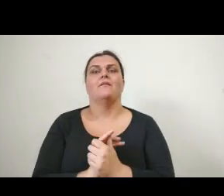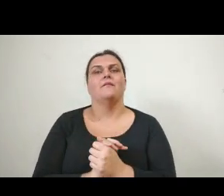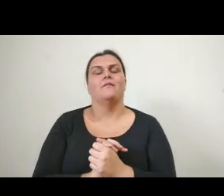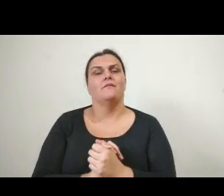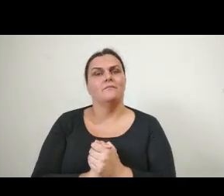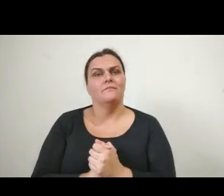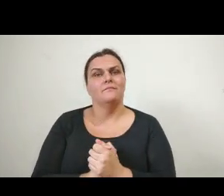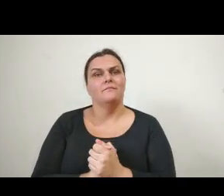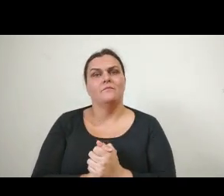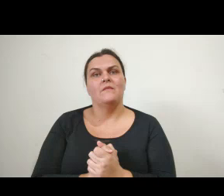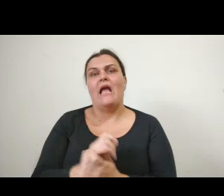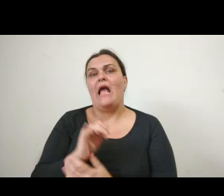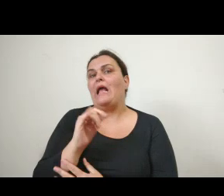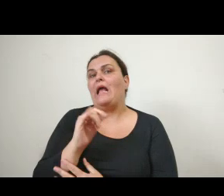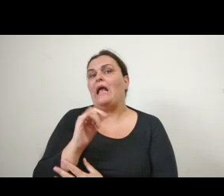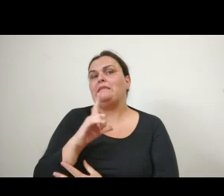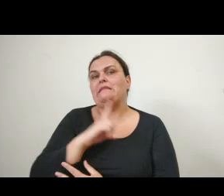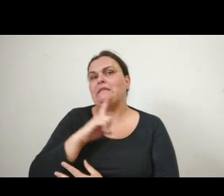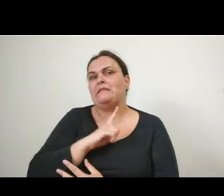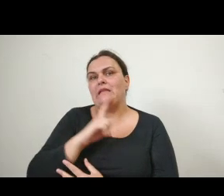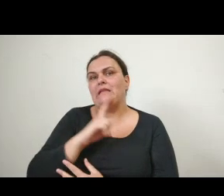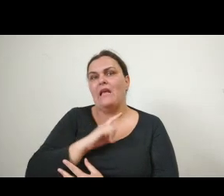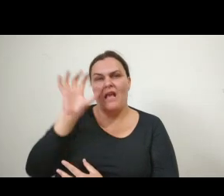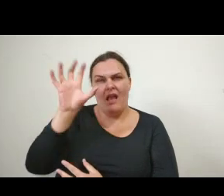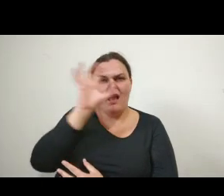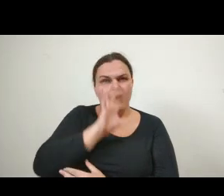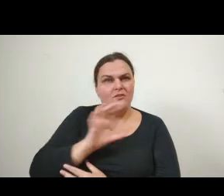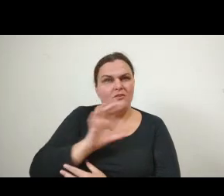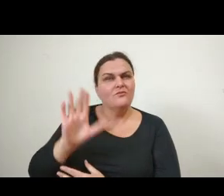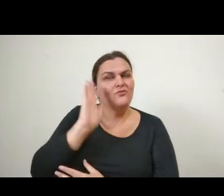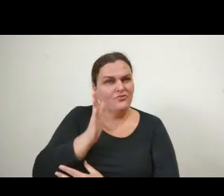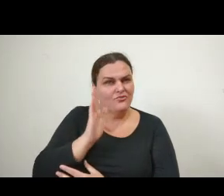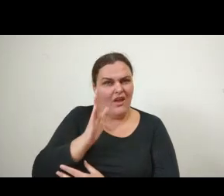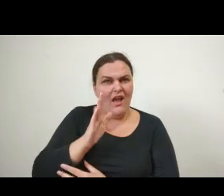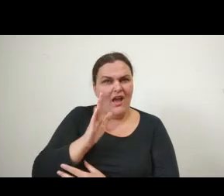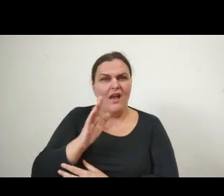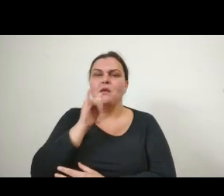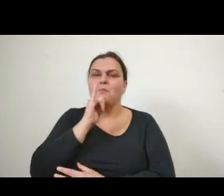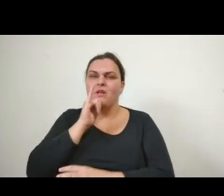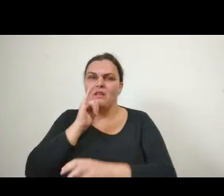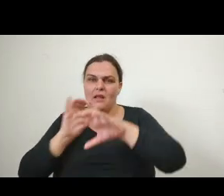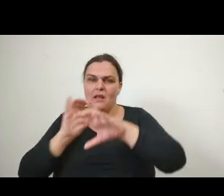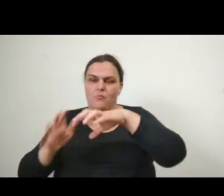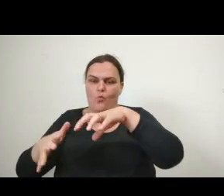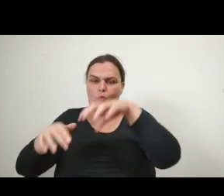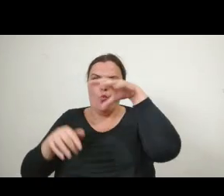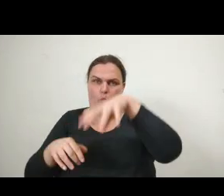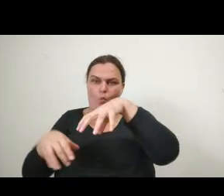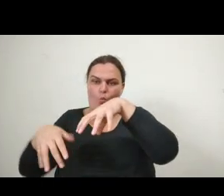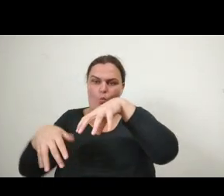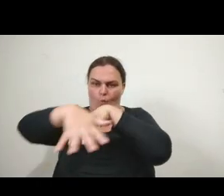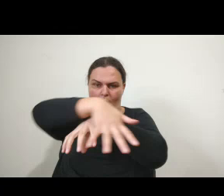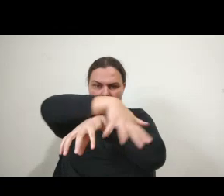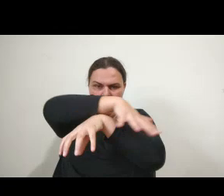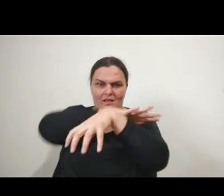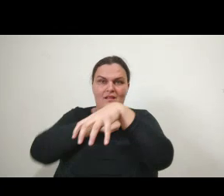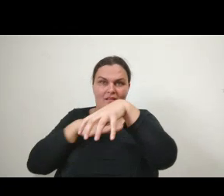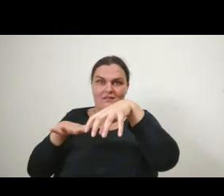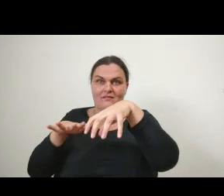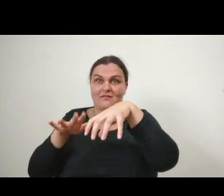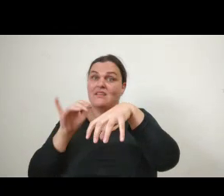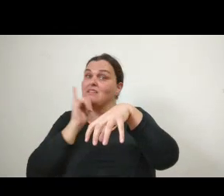Algumas regiões do planeta vão estar especialmente vulneráveis a esse aumento do nível do mar.